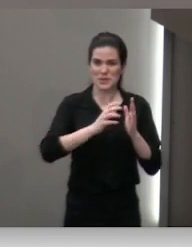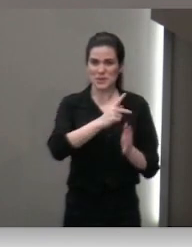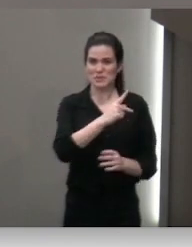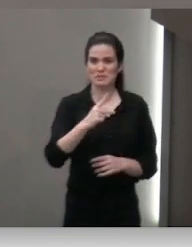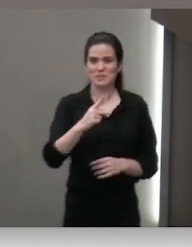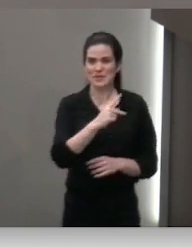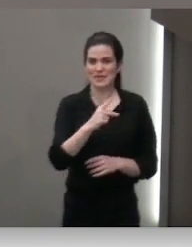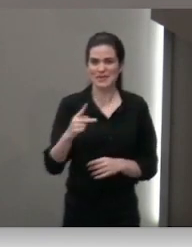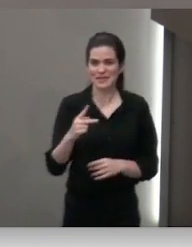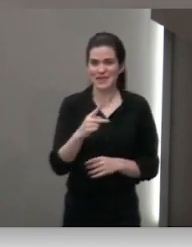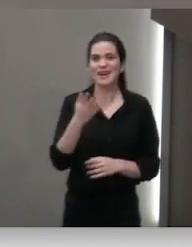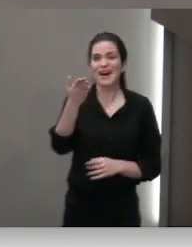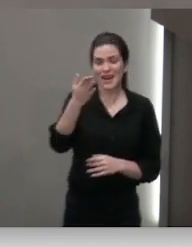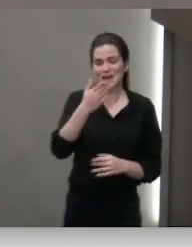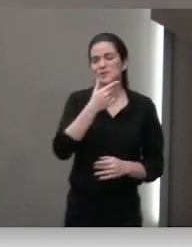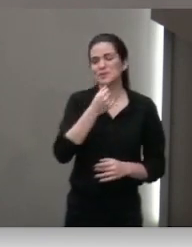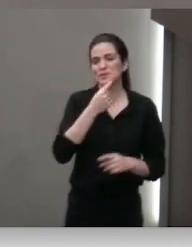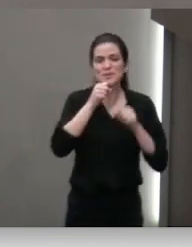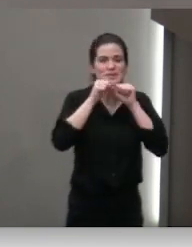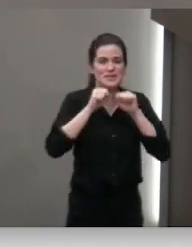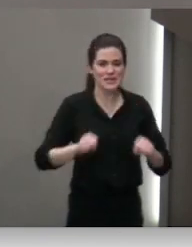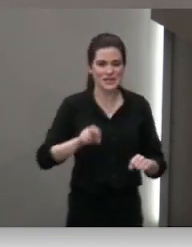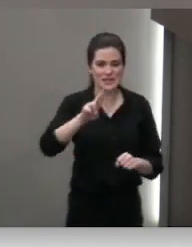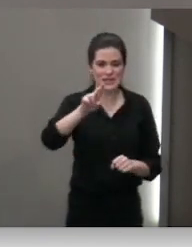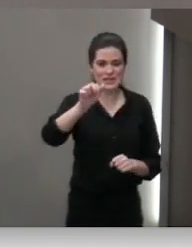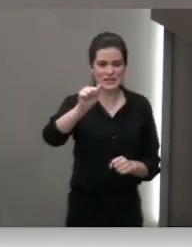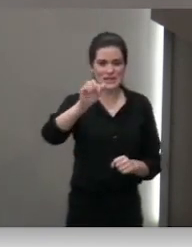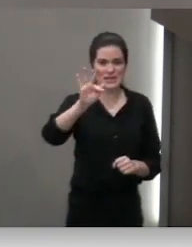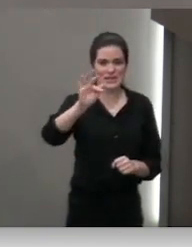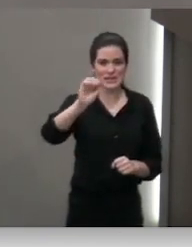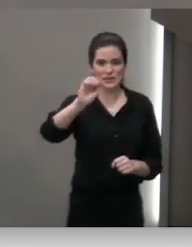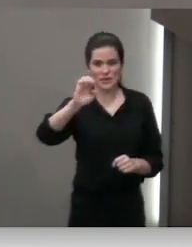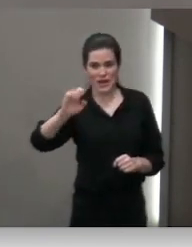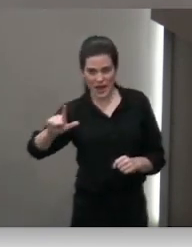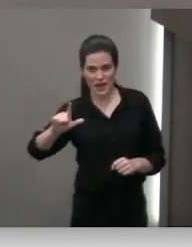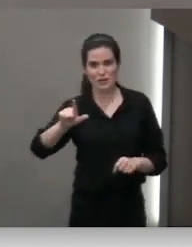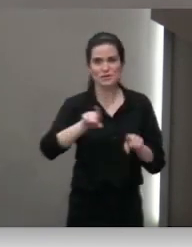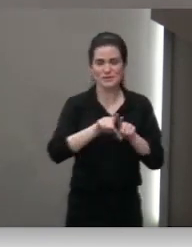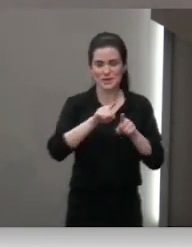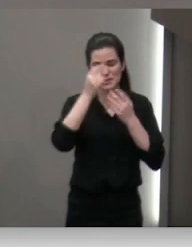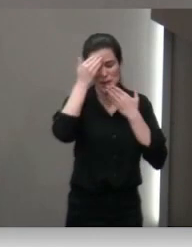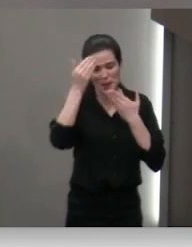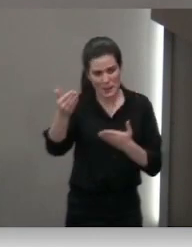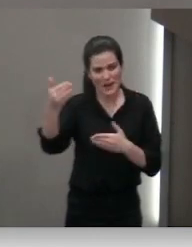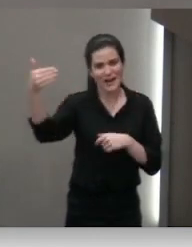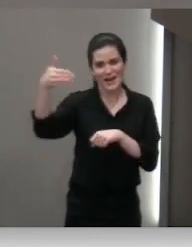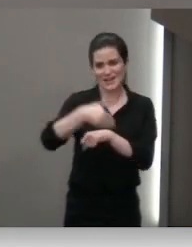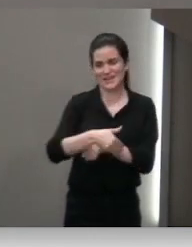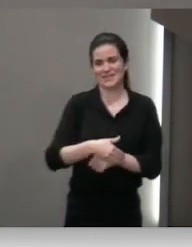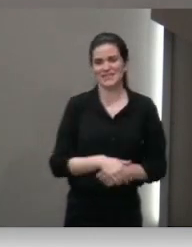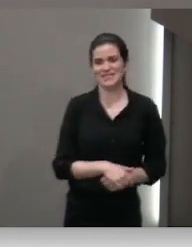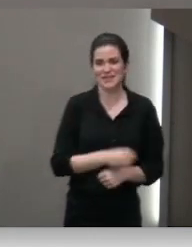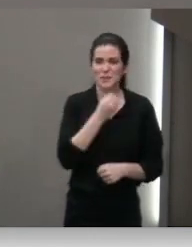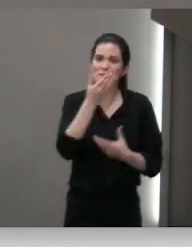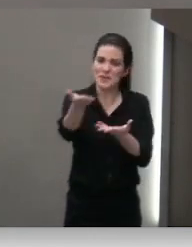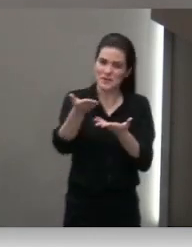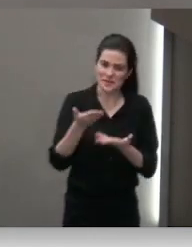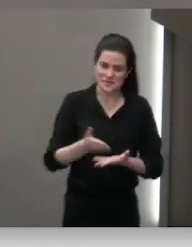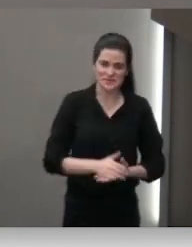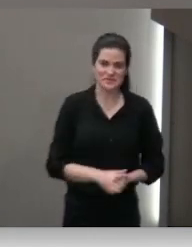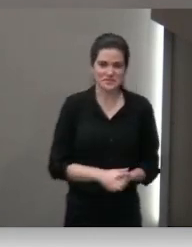nosso secretário Rafael Bortolucci, chegando agora, também obrigado pela presença. Sejam bem-vindos aqui.